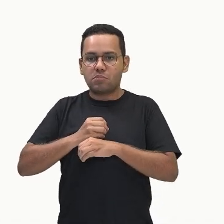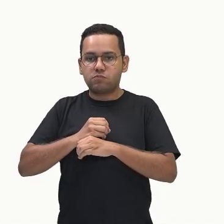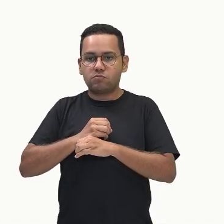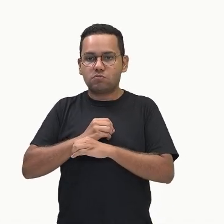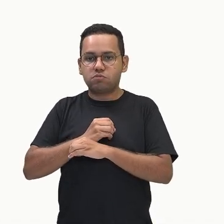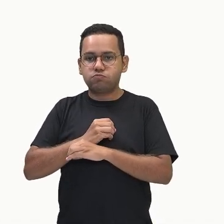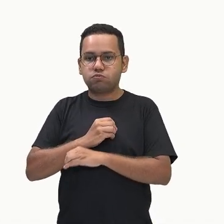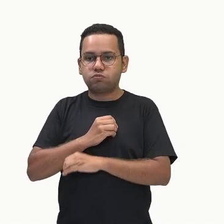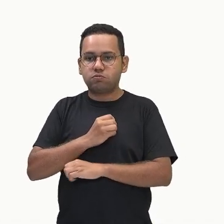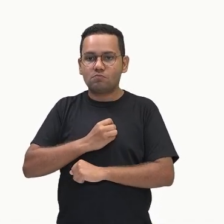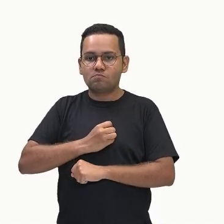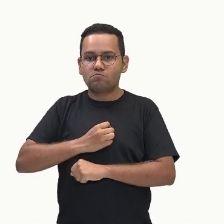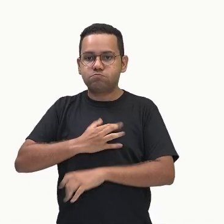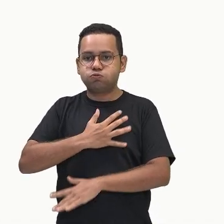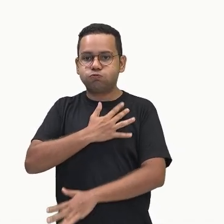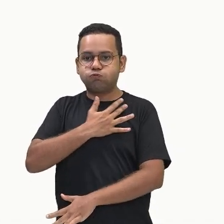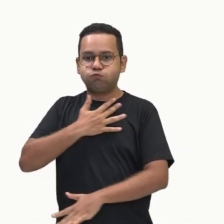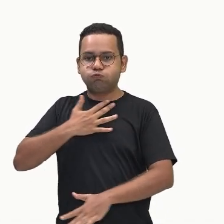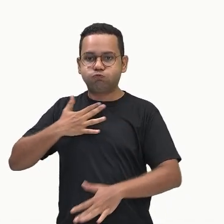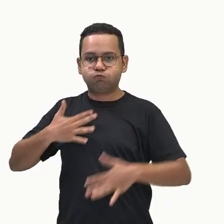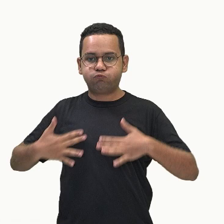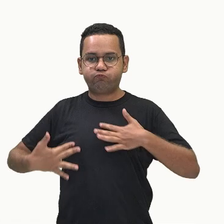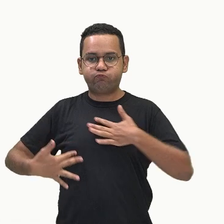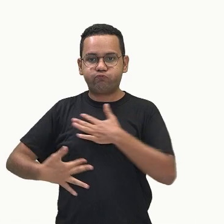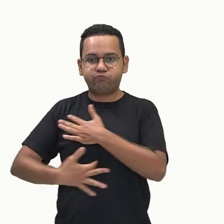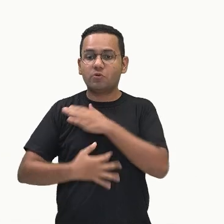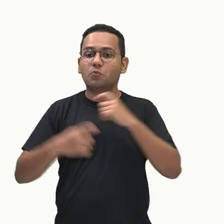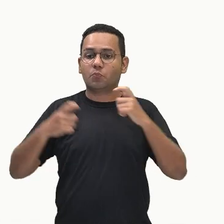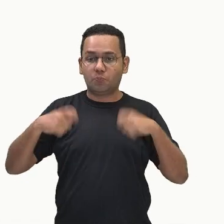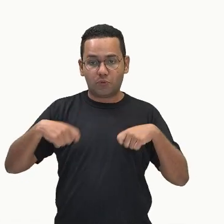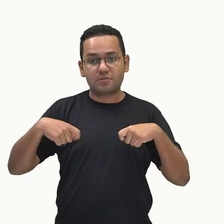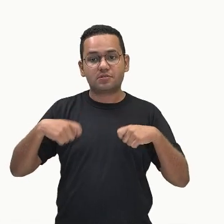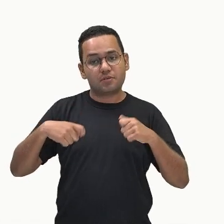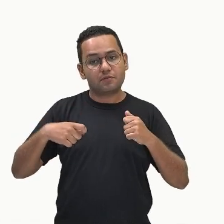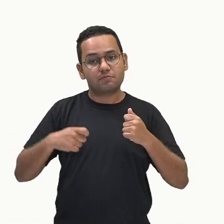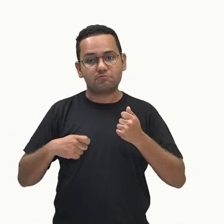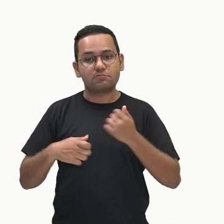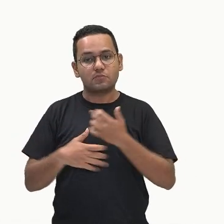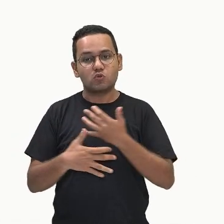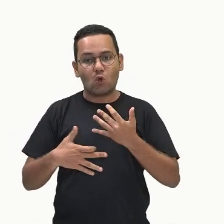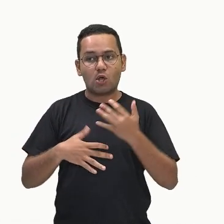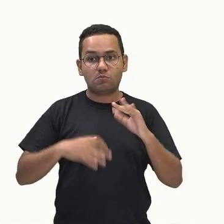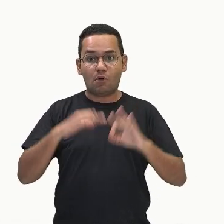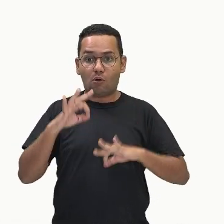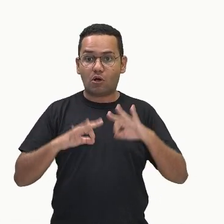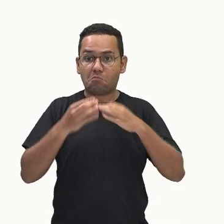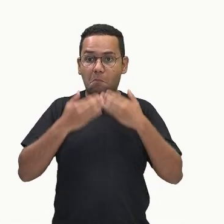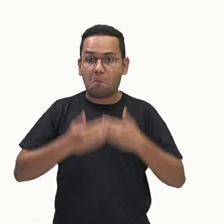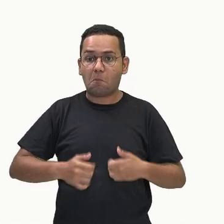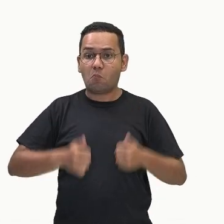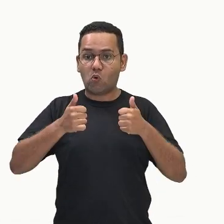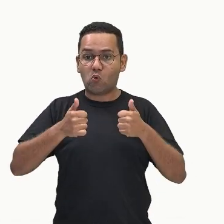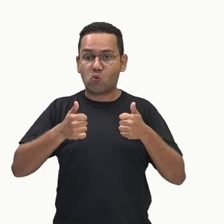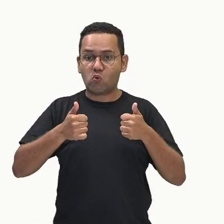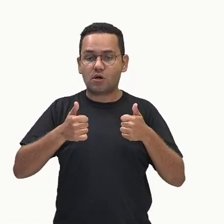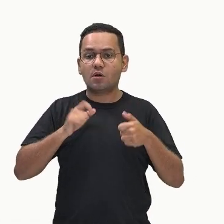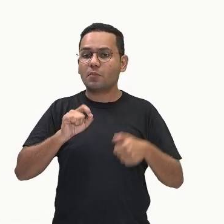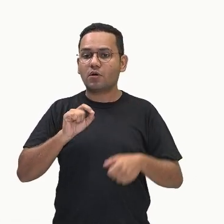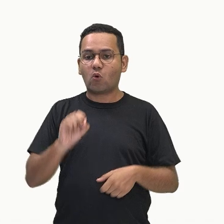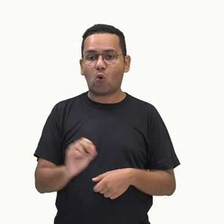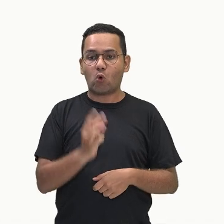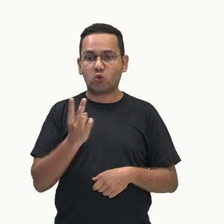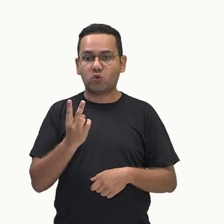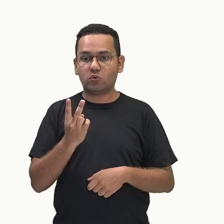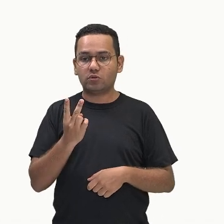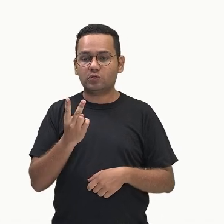as células de todo o nosso tecido. Ela vai não só deixar oxigênio, como também